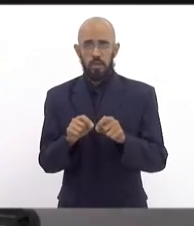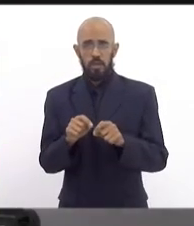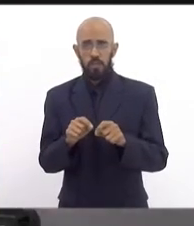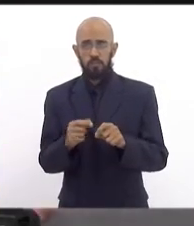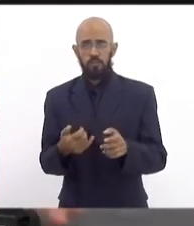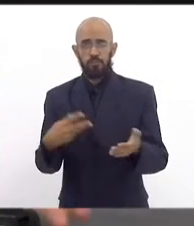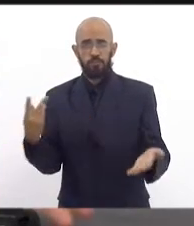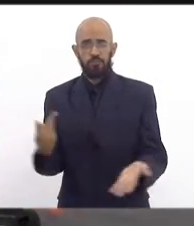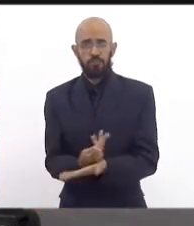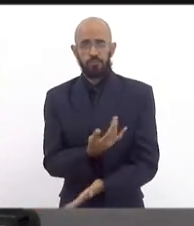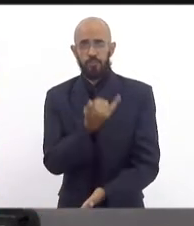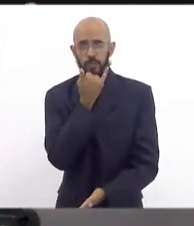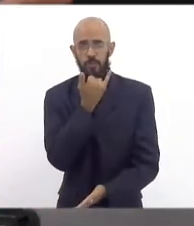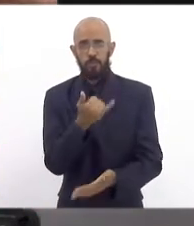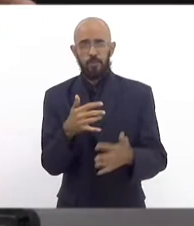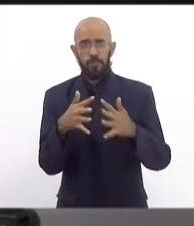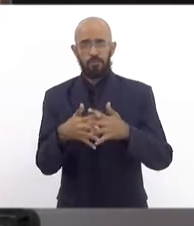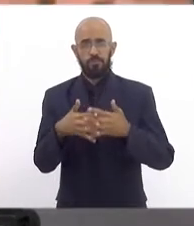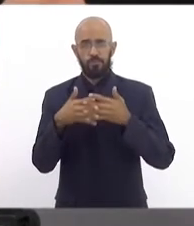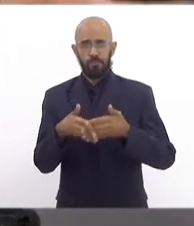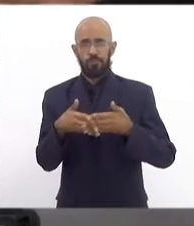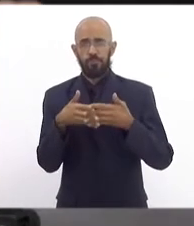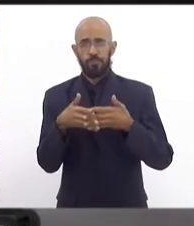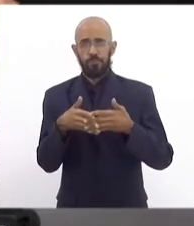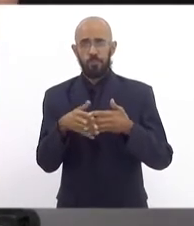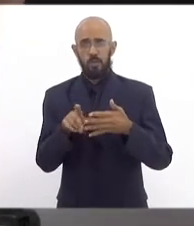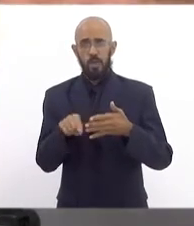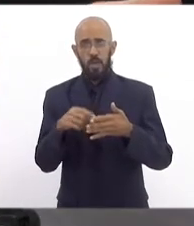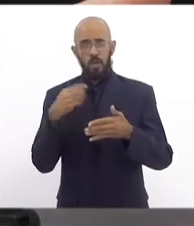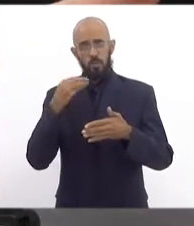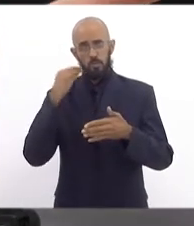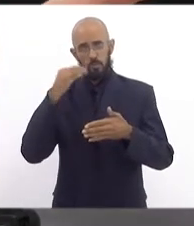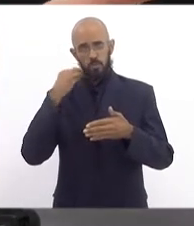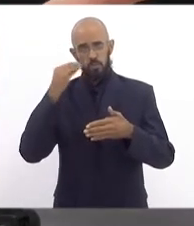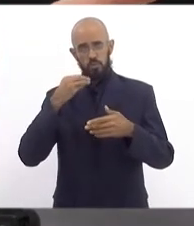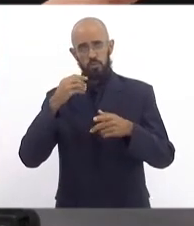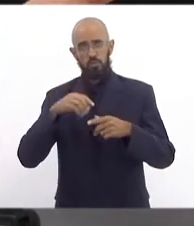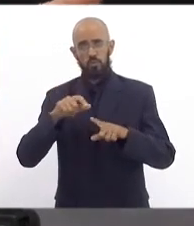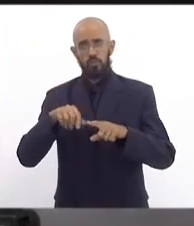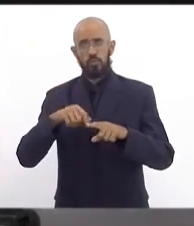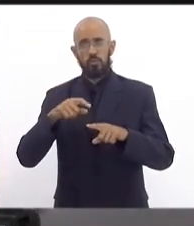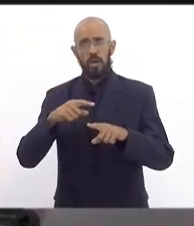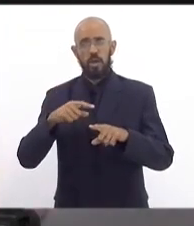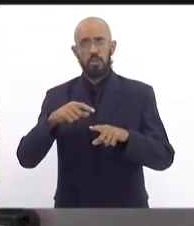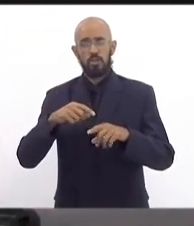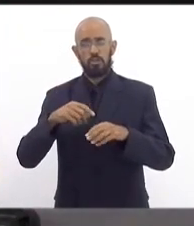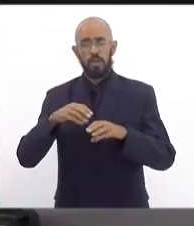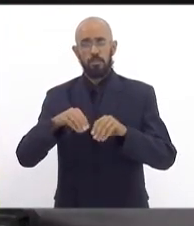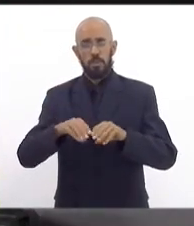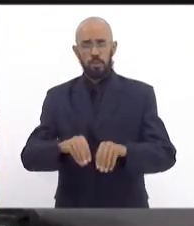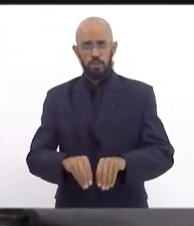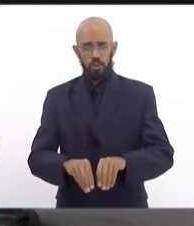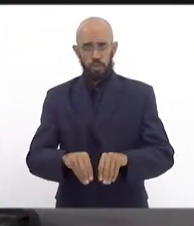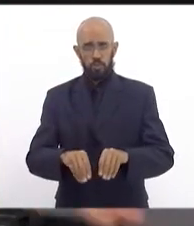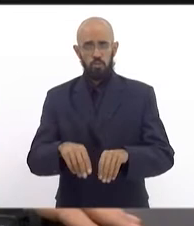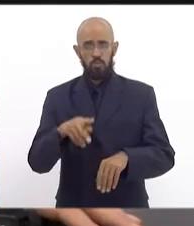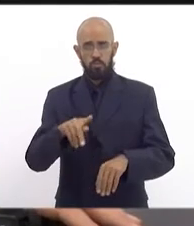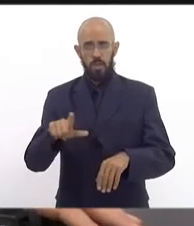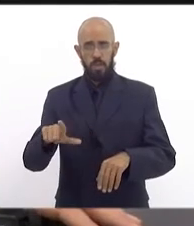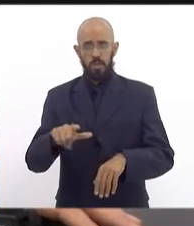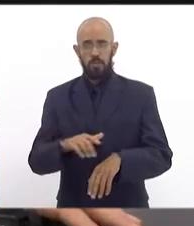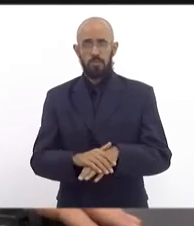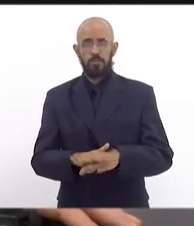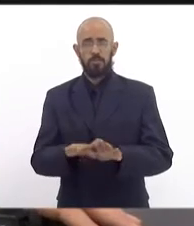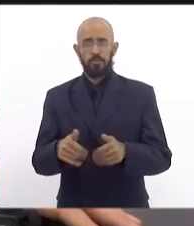de Petrópolis é como ele fosse um monte de por quê que a gente tá mexendo no projeto de ler pão de Wilson